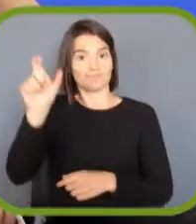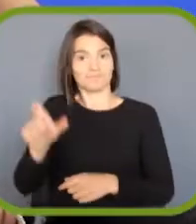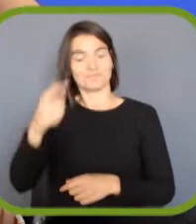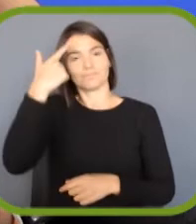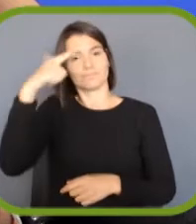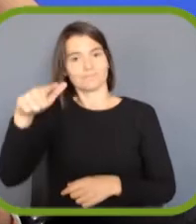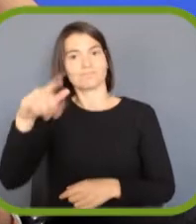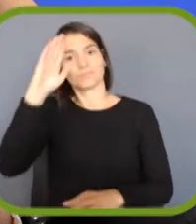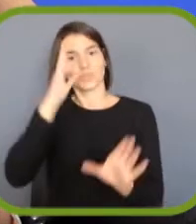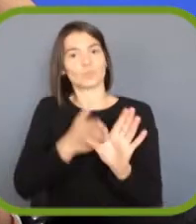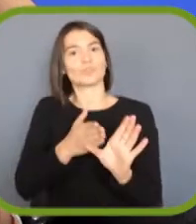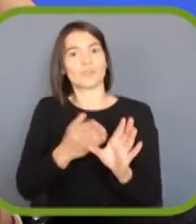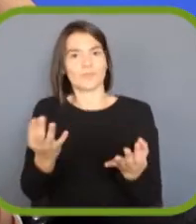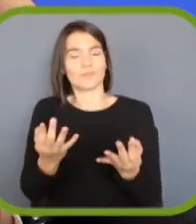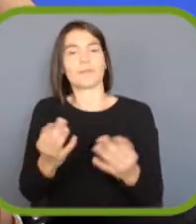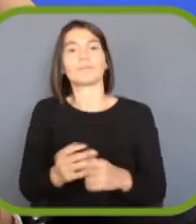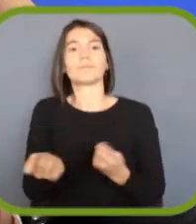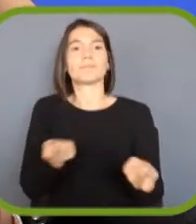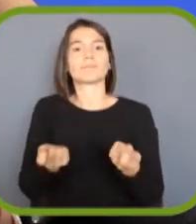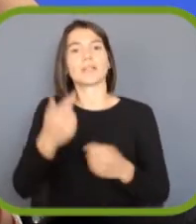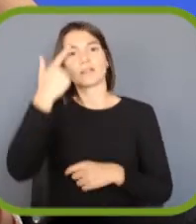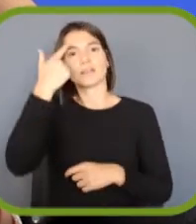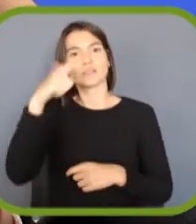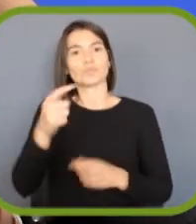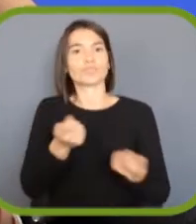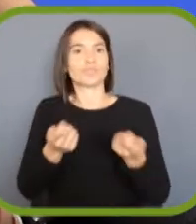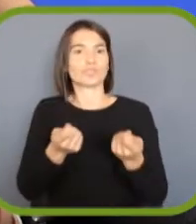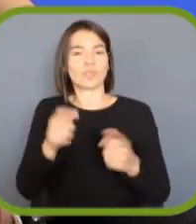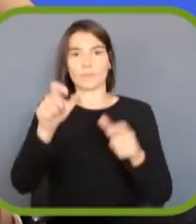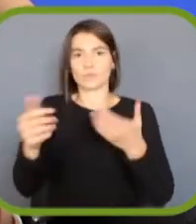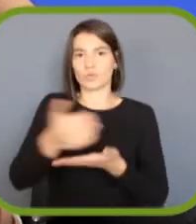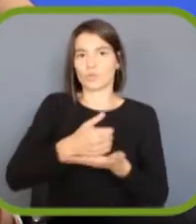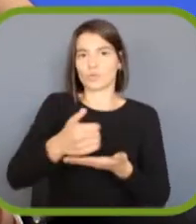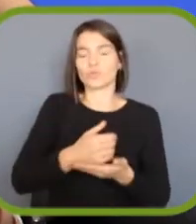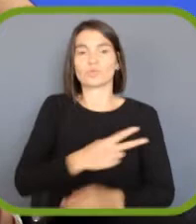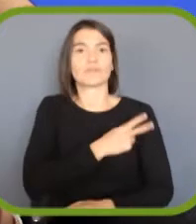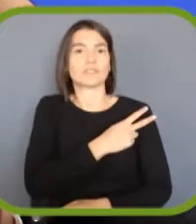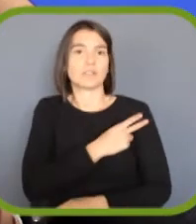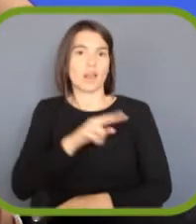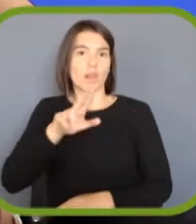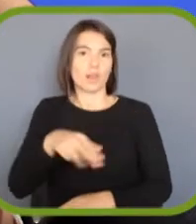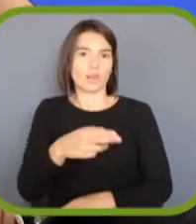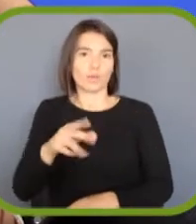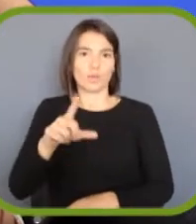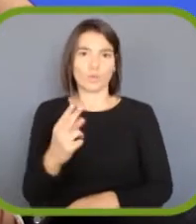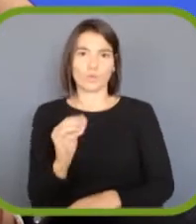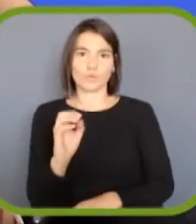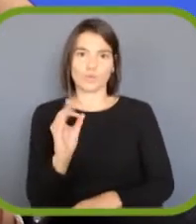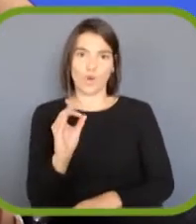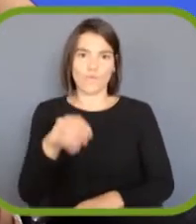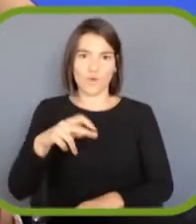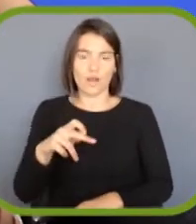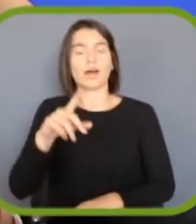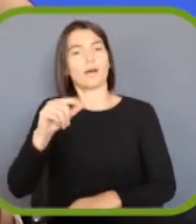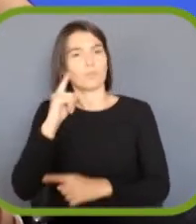O nosso convidado é licenciado em Psicologia, foi coordenador da Licenciatura de Gestão de Recursos Humanos na Universidade